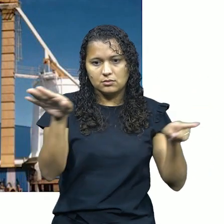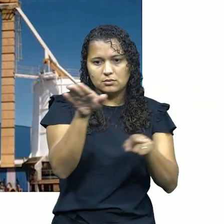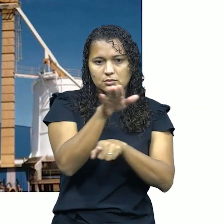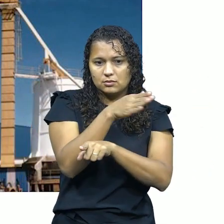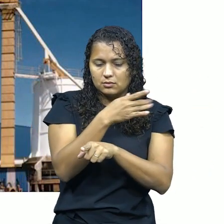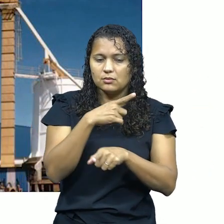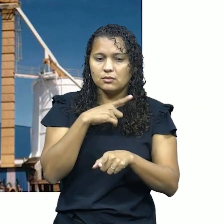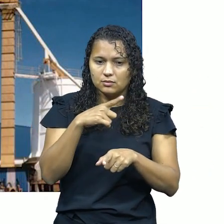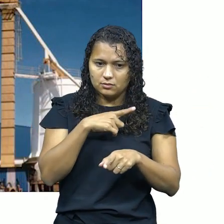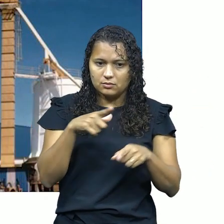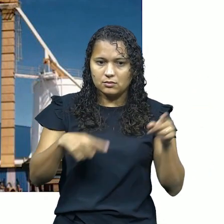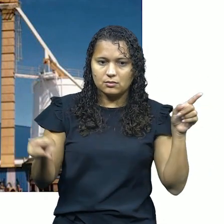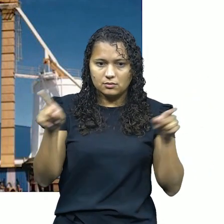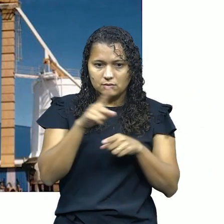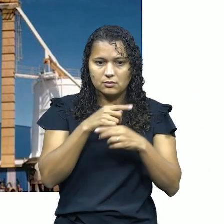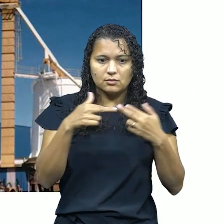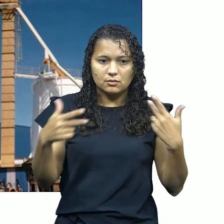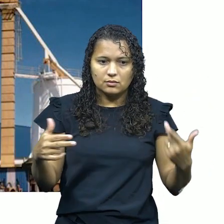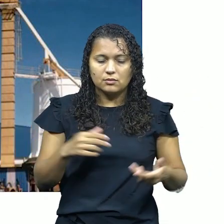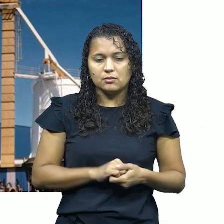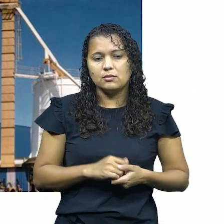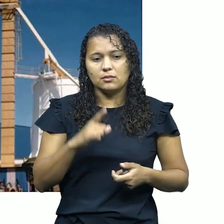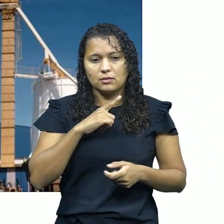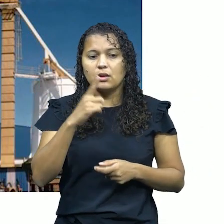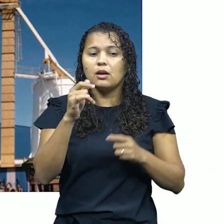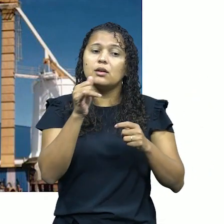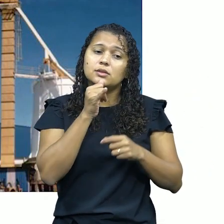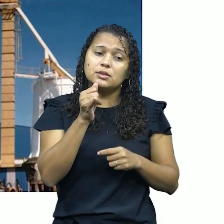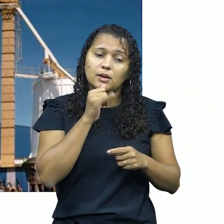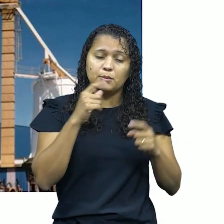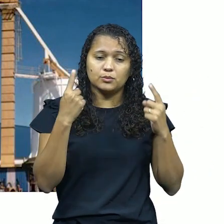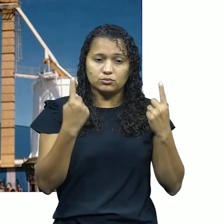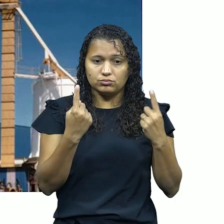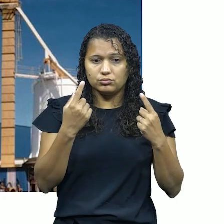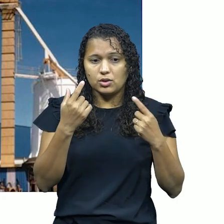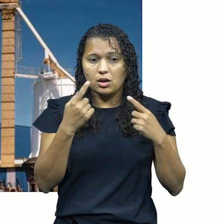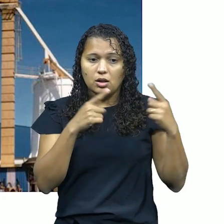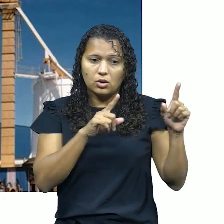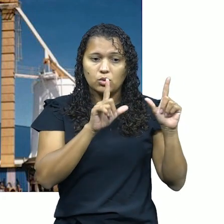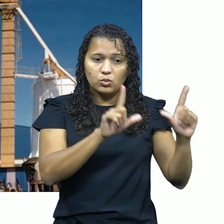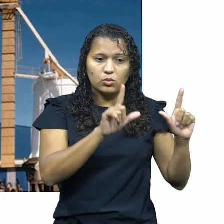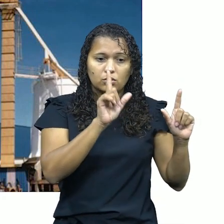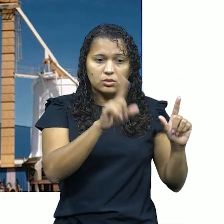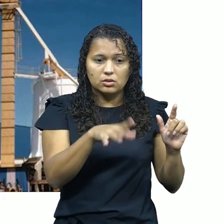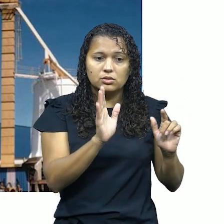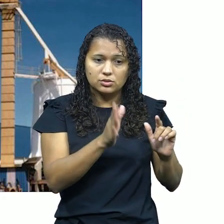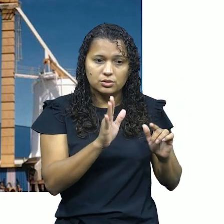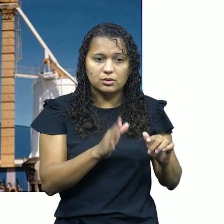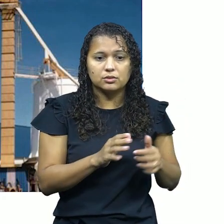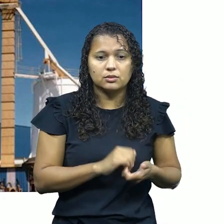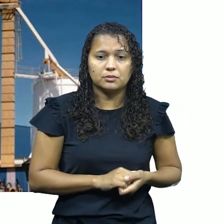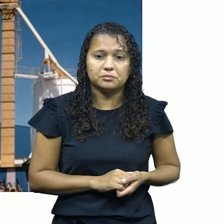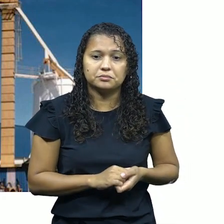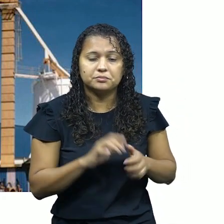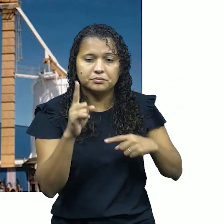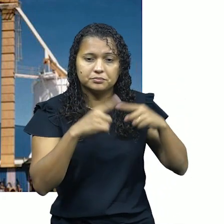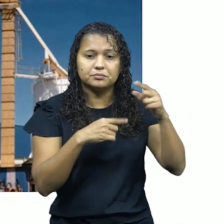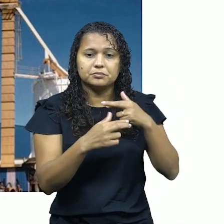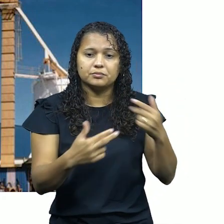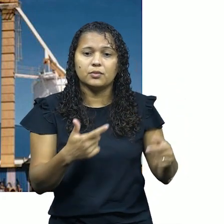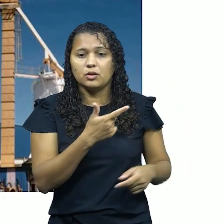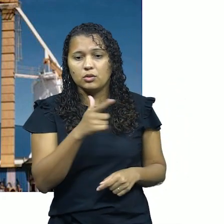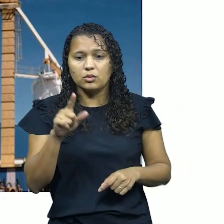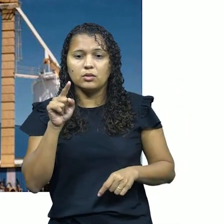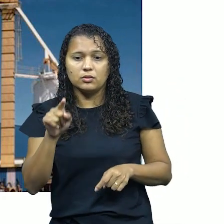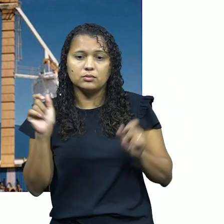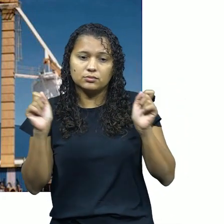sobre tambores e roletes. Então, a gente tem aqui 2 exemplos, eu estou mostrando para vocês, um que já está despencando o material,